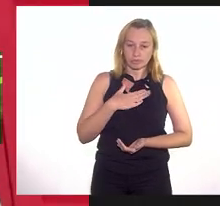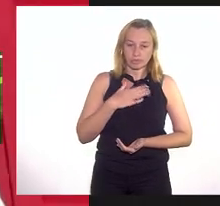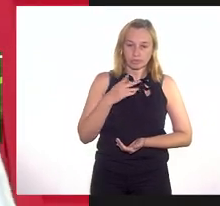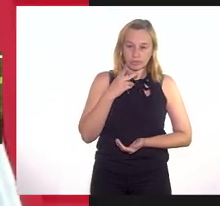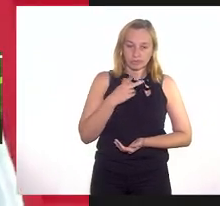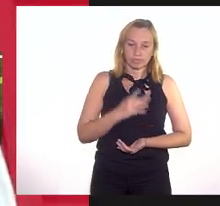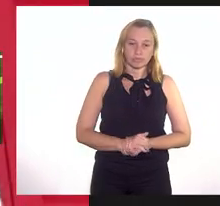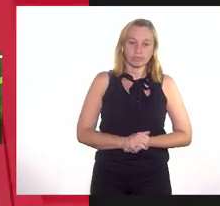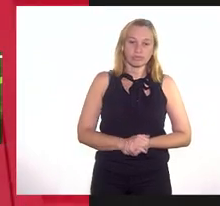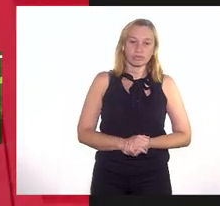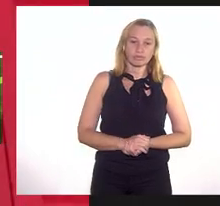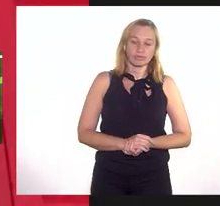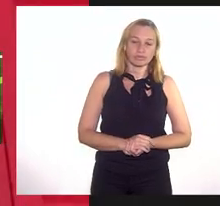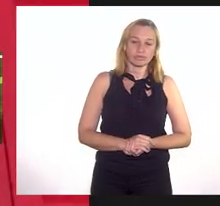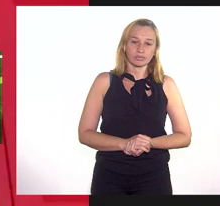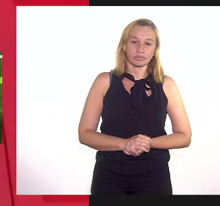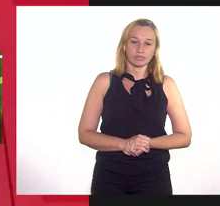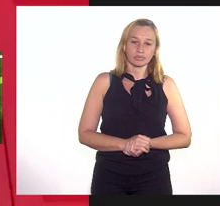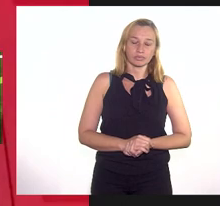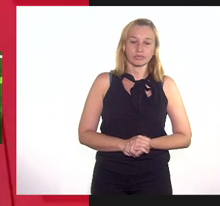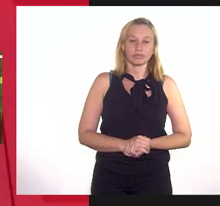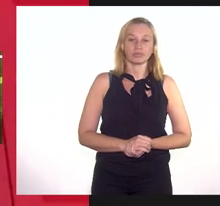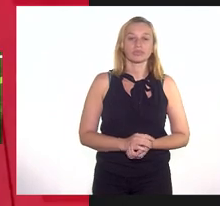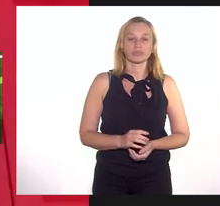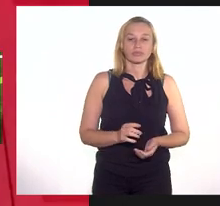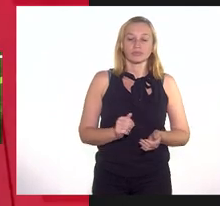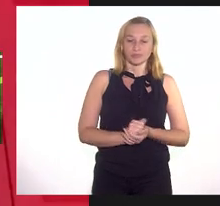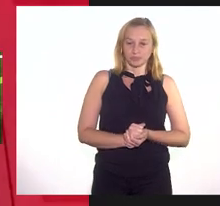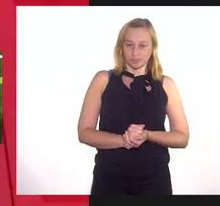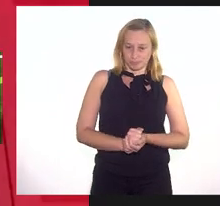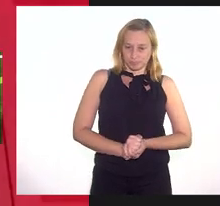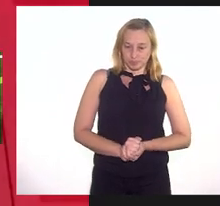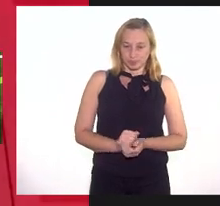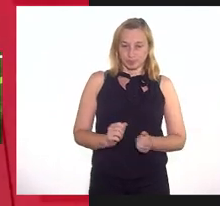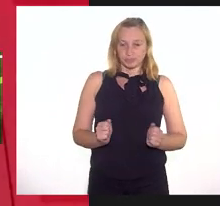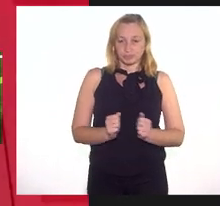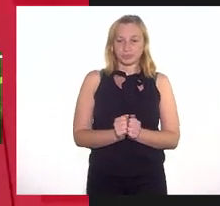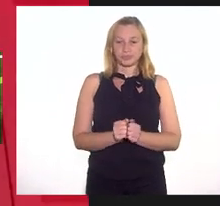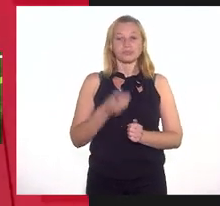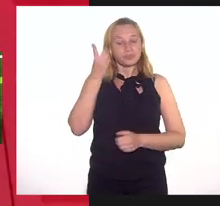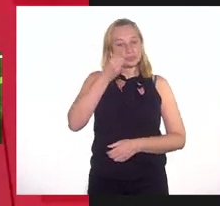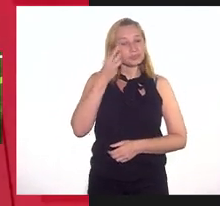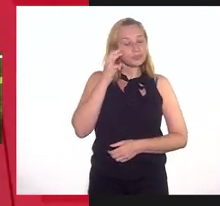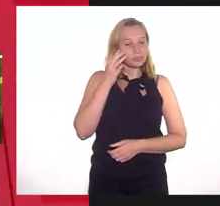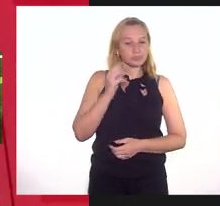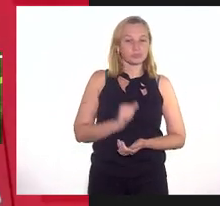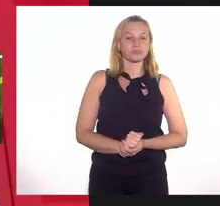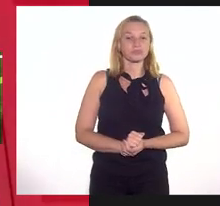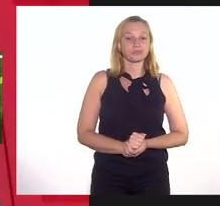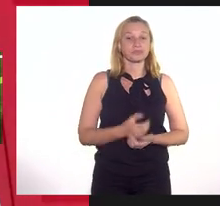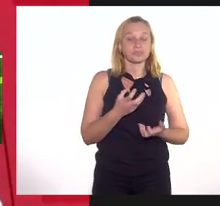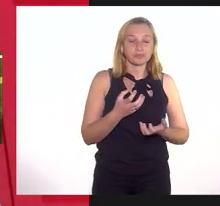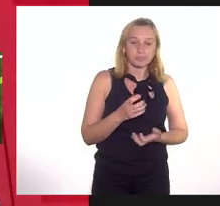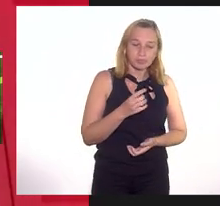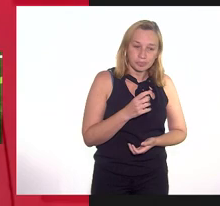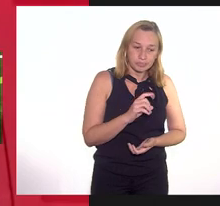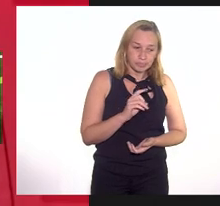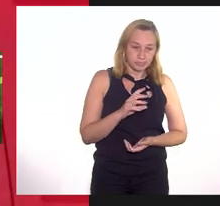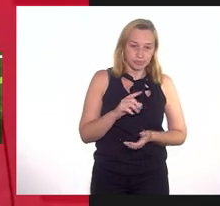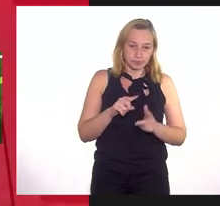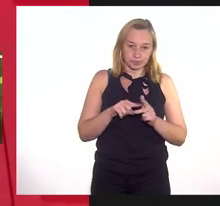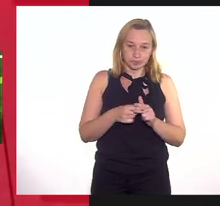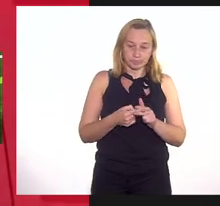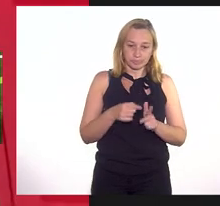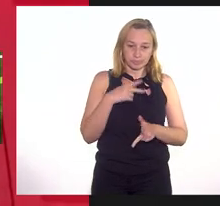do deputado Valdec, porque também é dele que partiu a iniciativa que eu vou falar daqui a pouquinho. Queria só corrigir